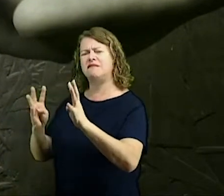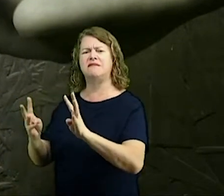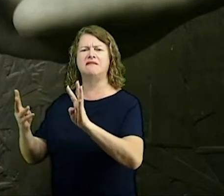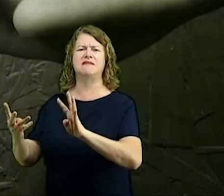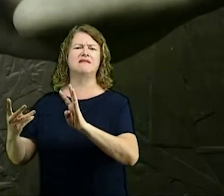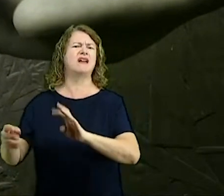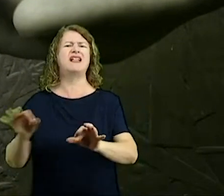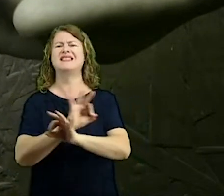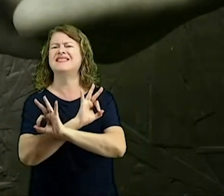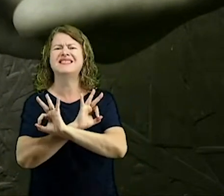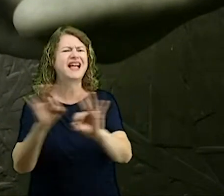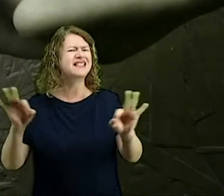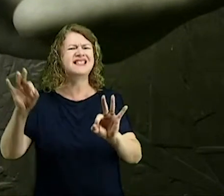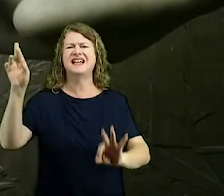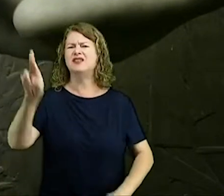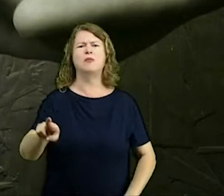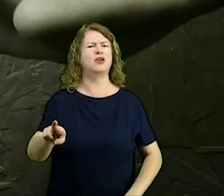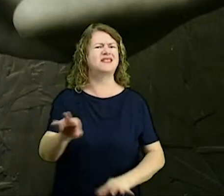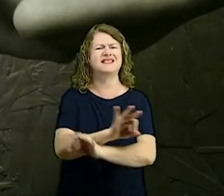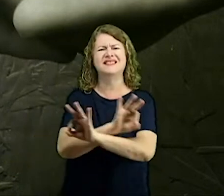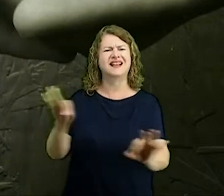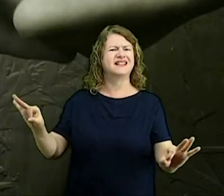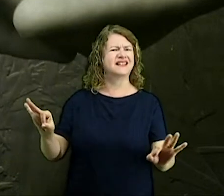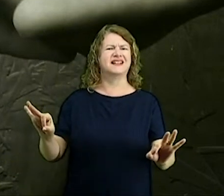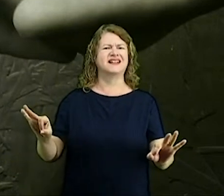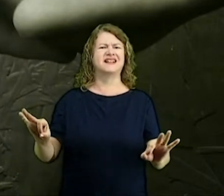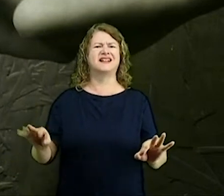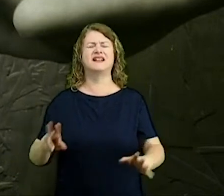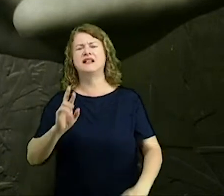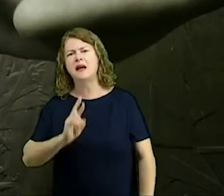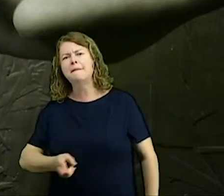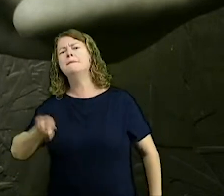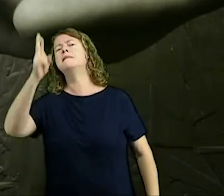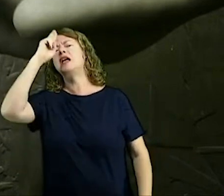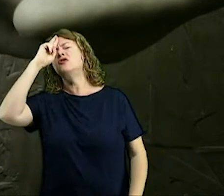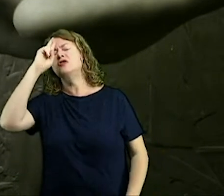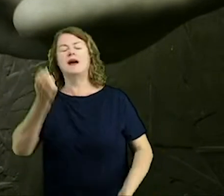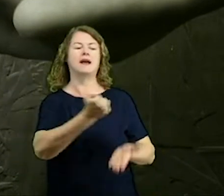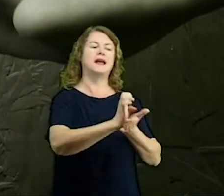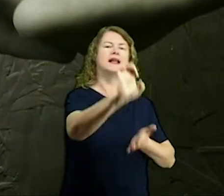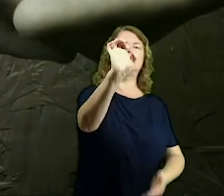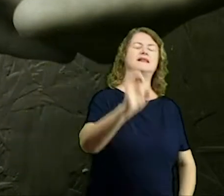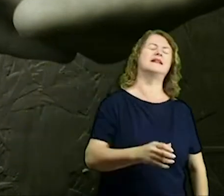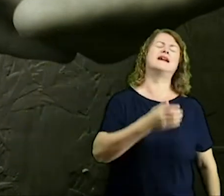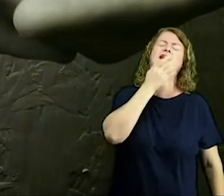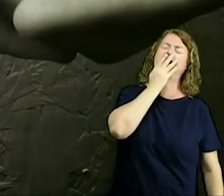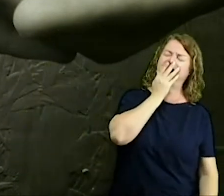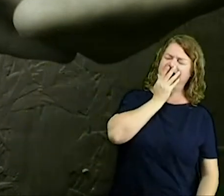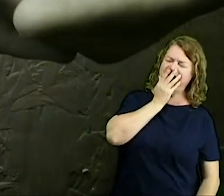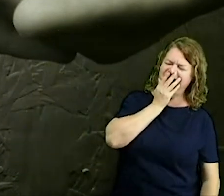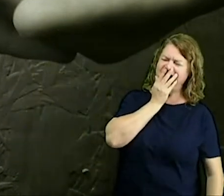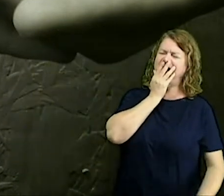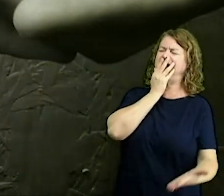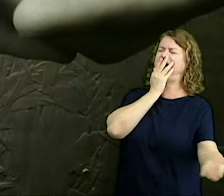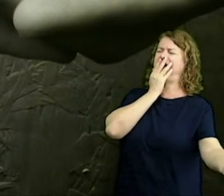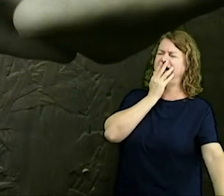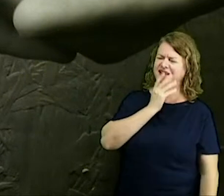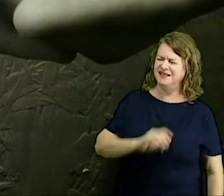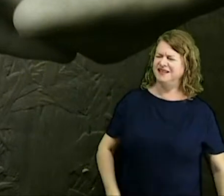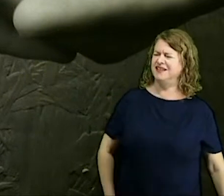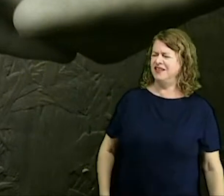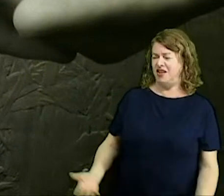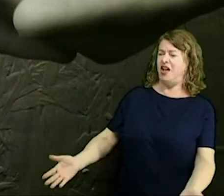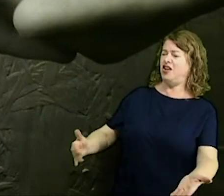que tinham feito. E sucedeu que ao meio-dia Elias zombava deles, e dizia: chamai em altas vozes, porque